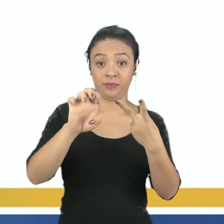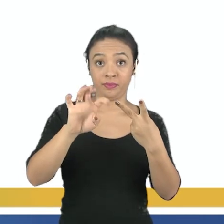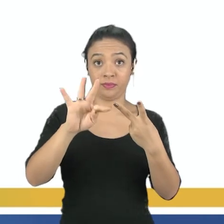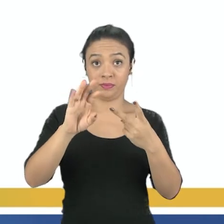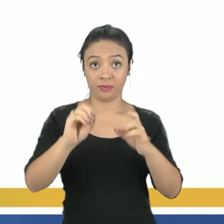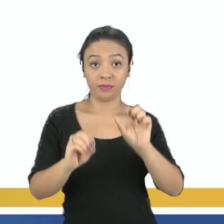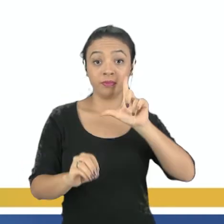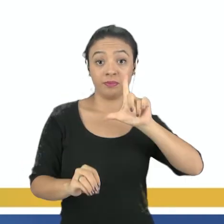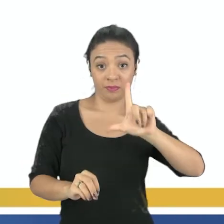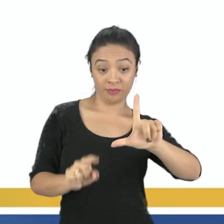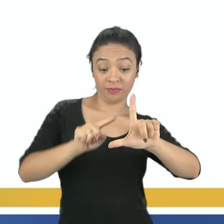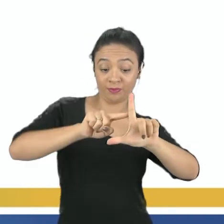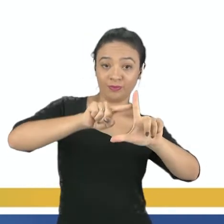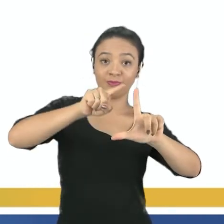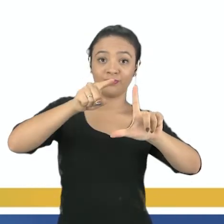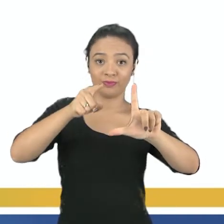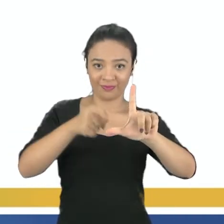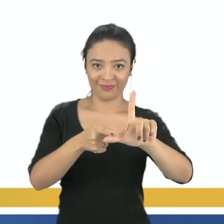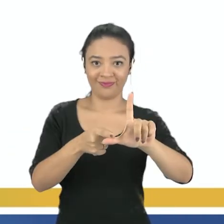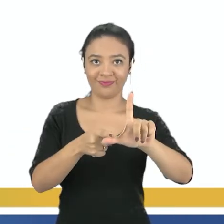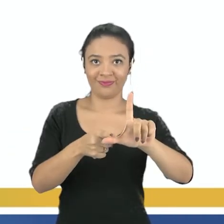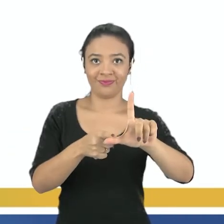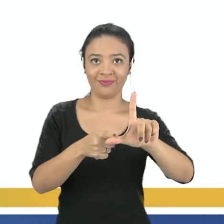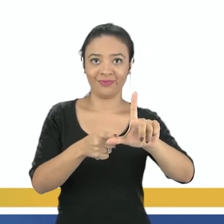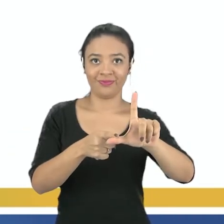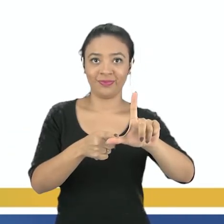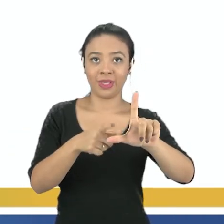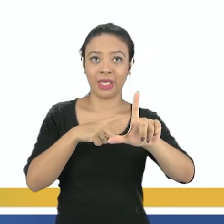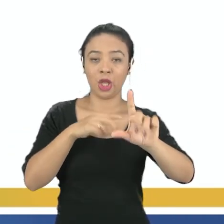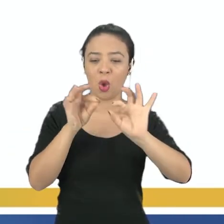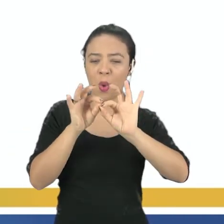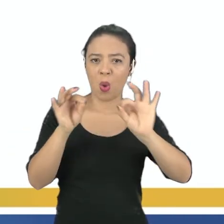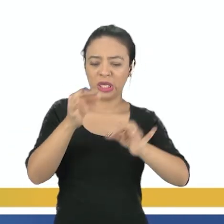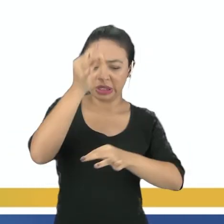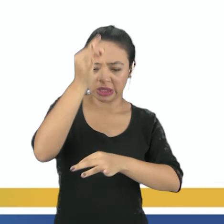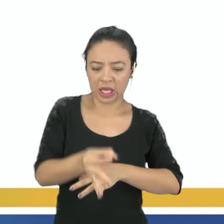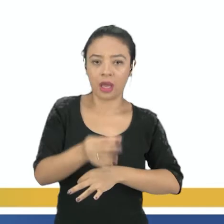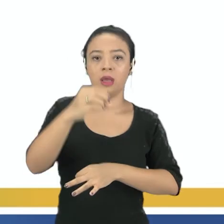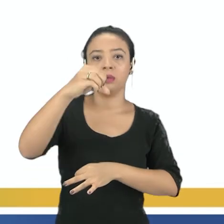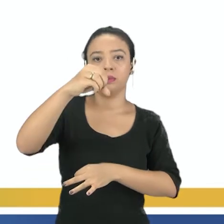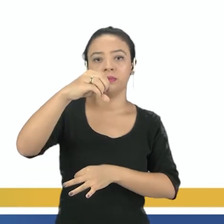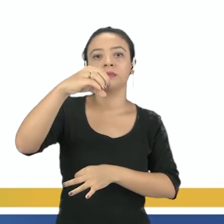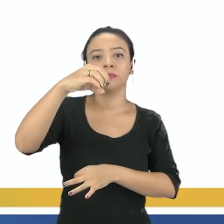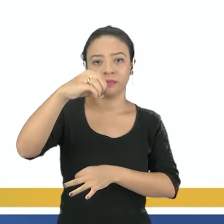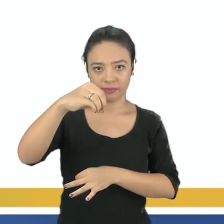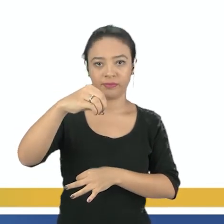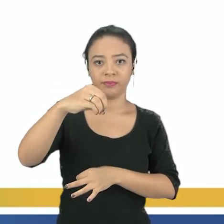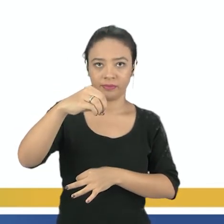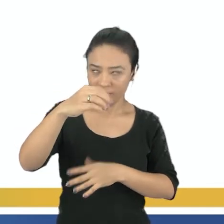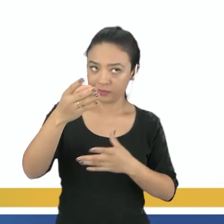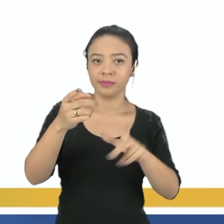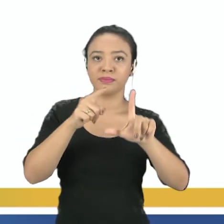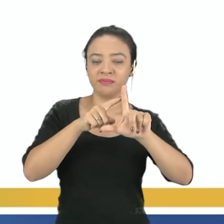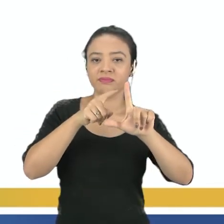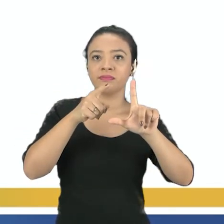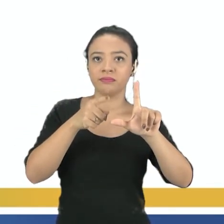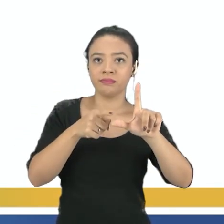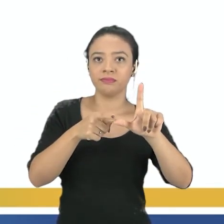nós falamos anteriormente, é aquele ângulo que tem medida exatamente aí de 90 graus,